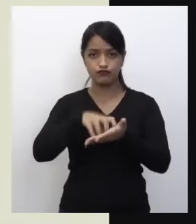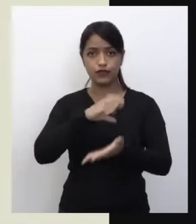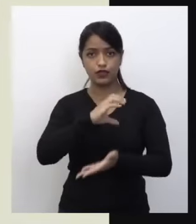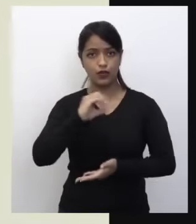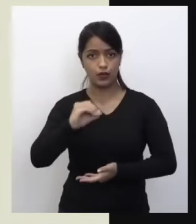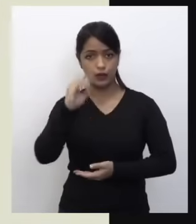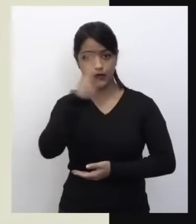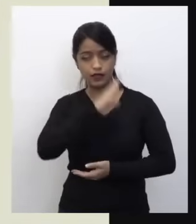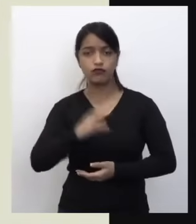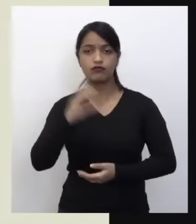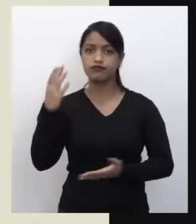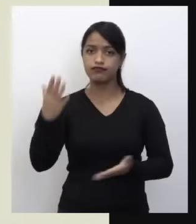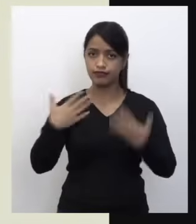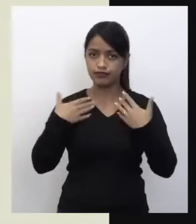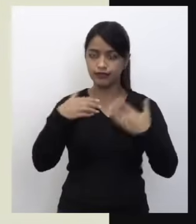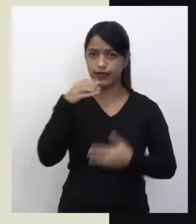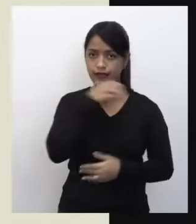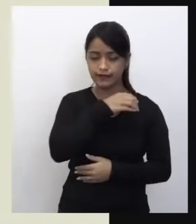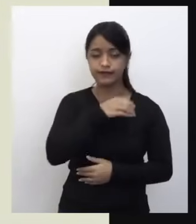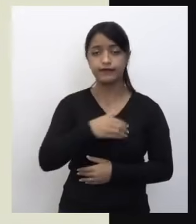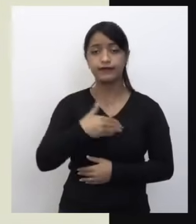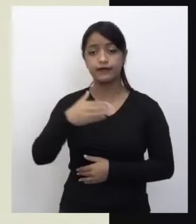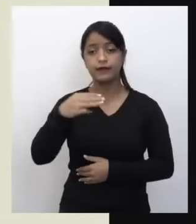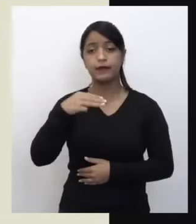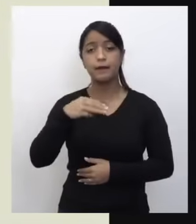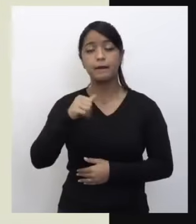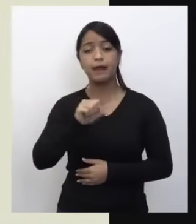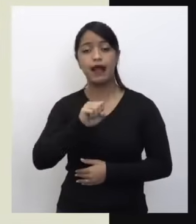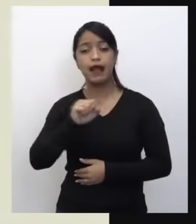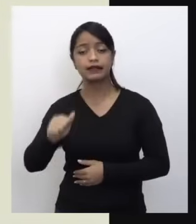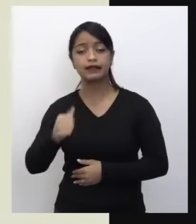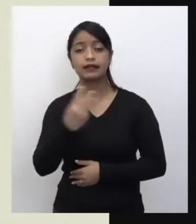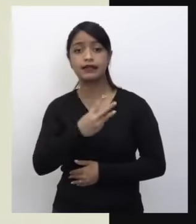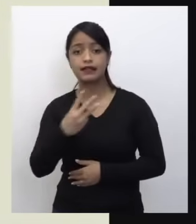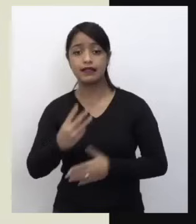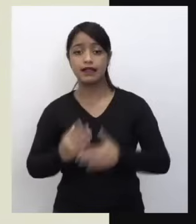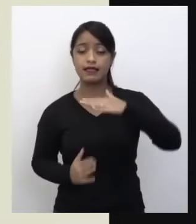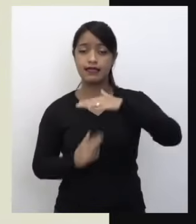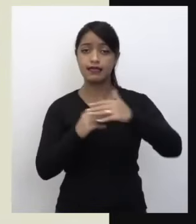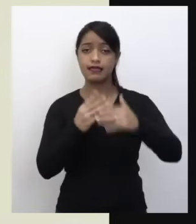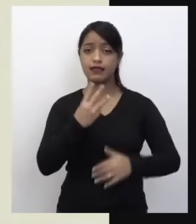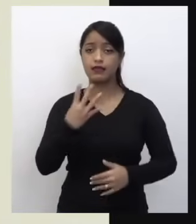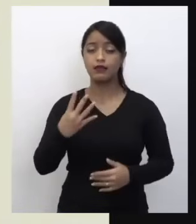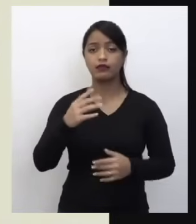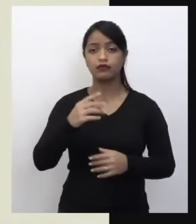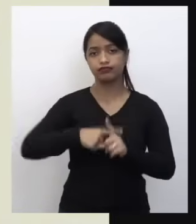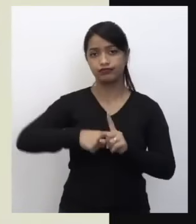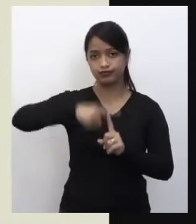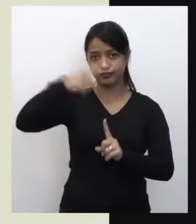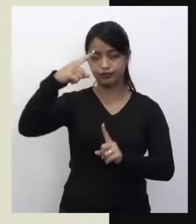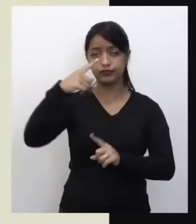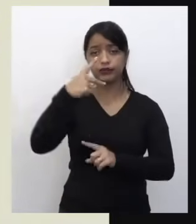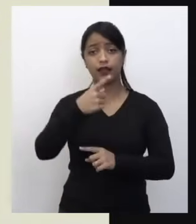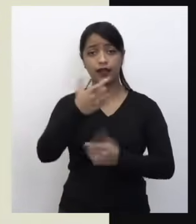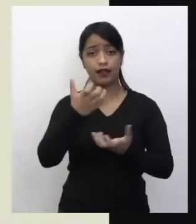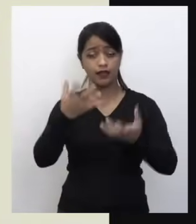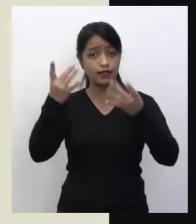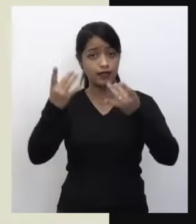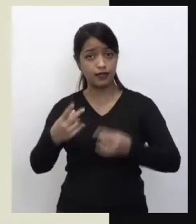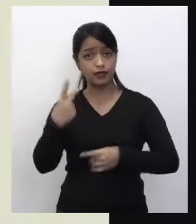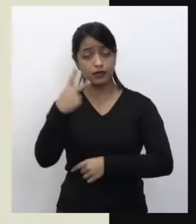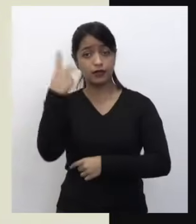As máximas podem superar os 33, 34 graus em algumas cidades. Para mais detalhes da previsão de tempo à sua cidade ou região, bem como os